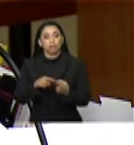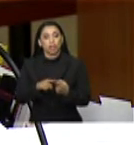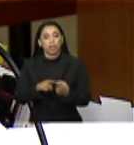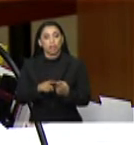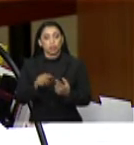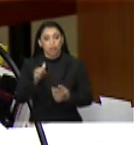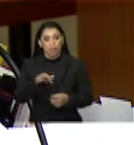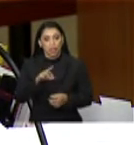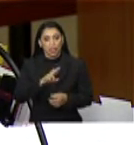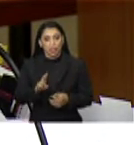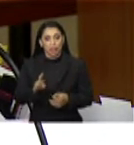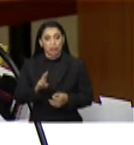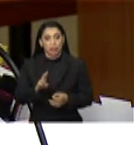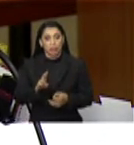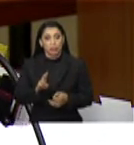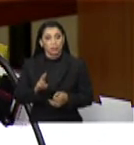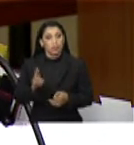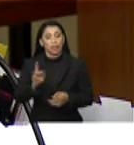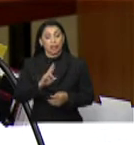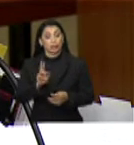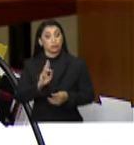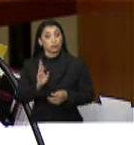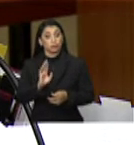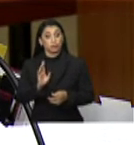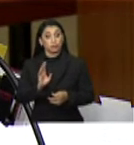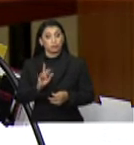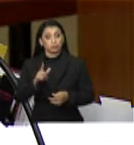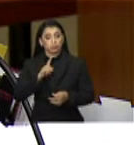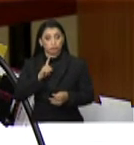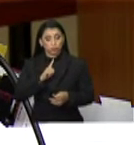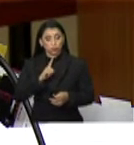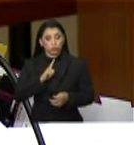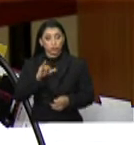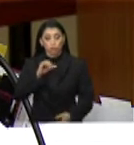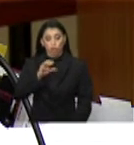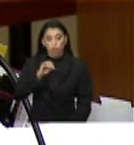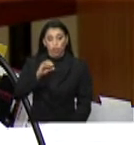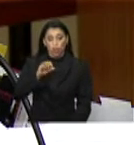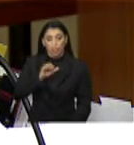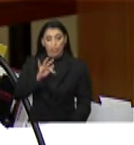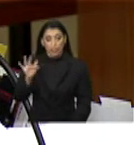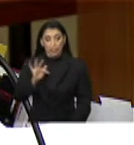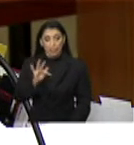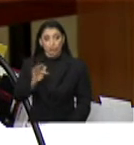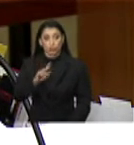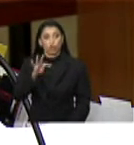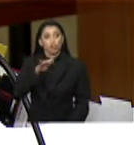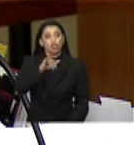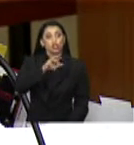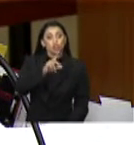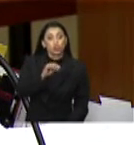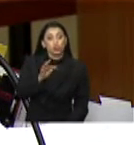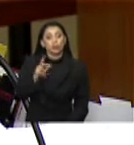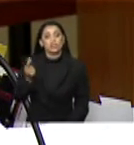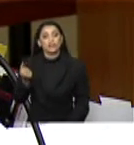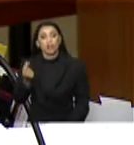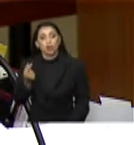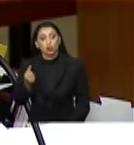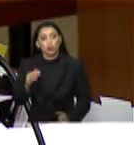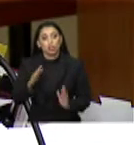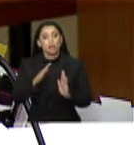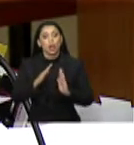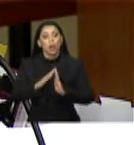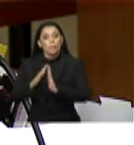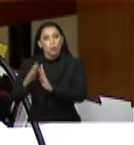de débito não era esse é o objeto era a incidência de IOF sobre operação de títulos valores mobiliados